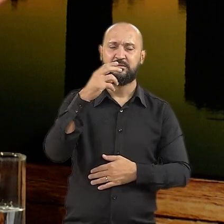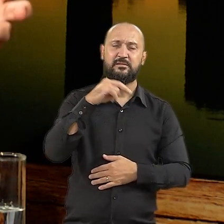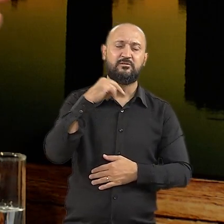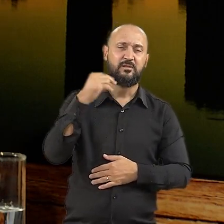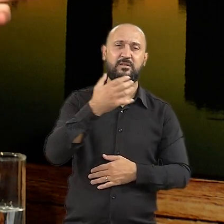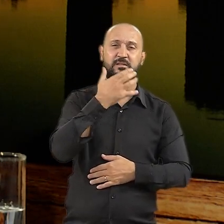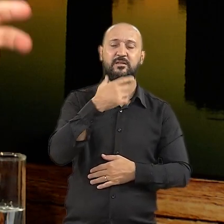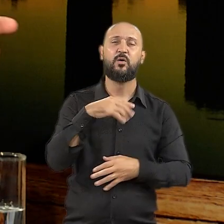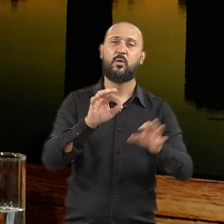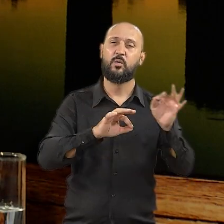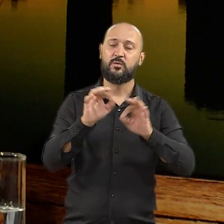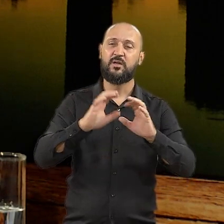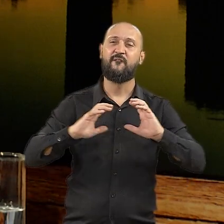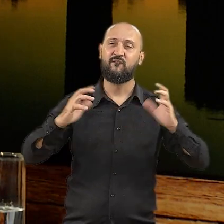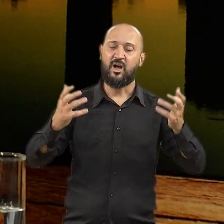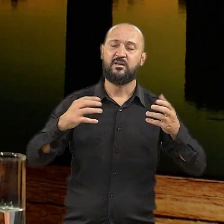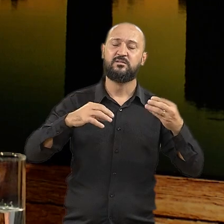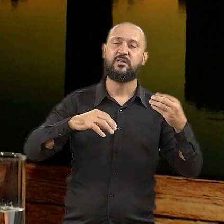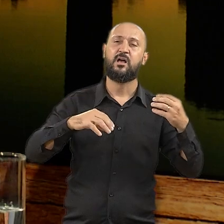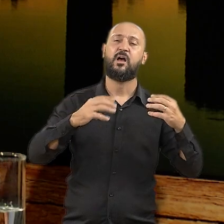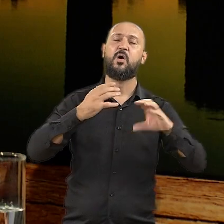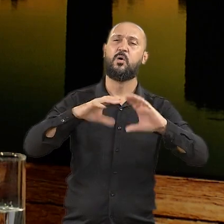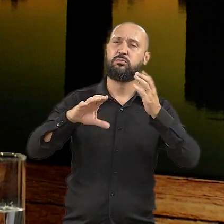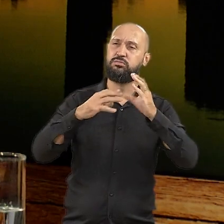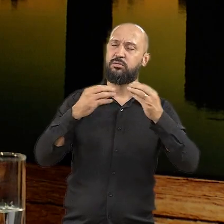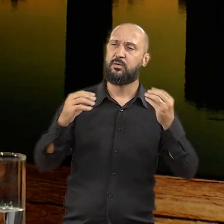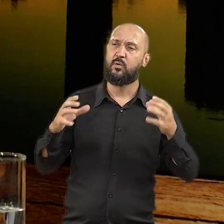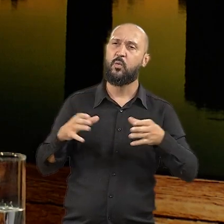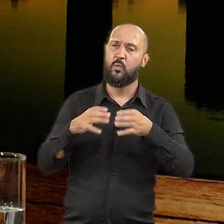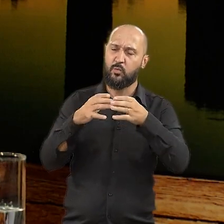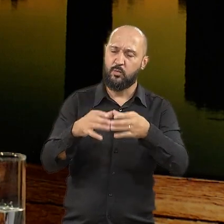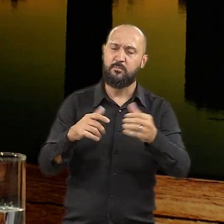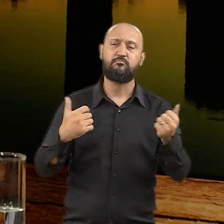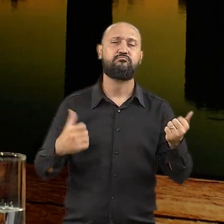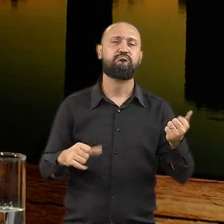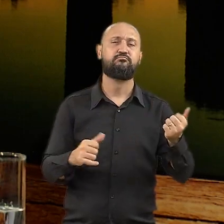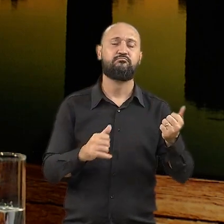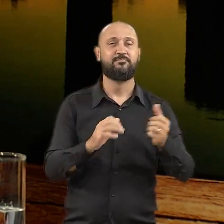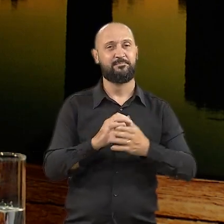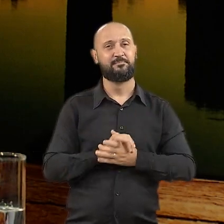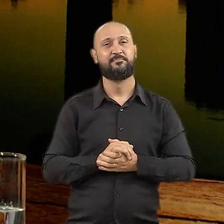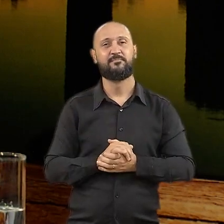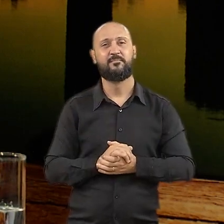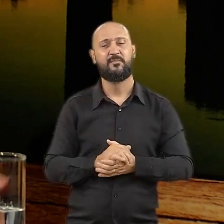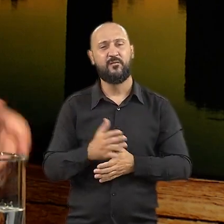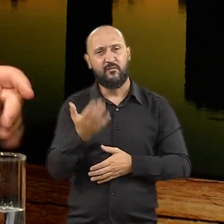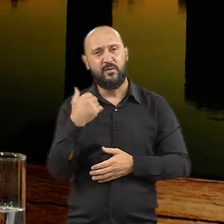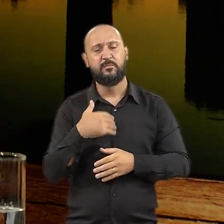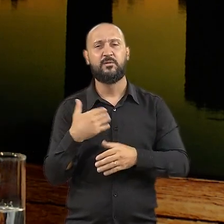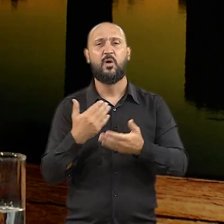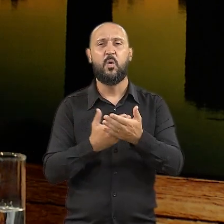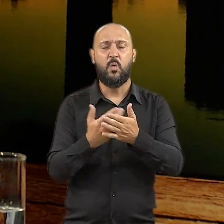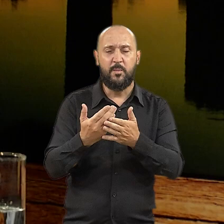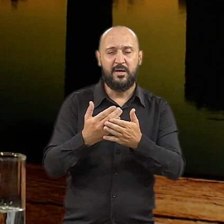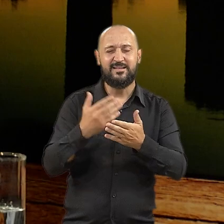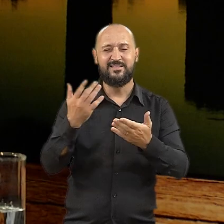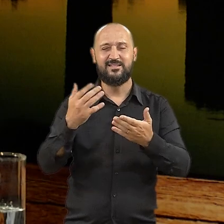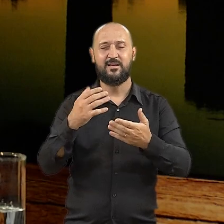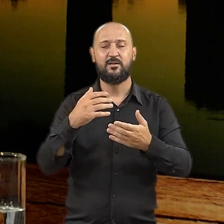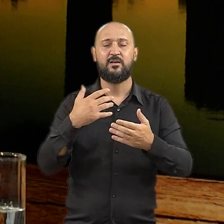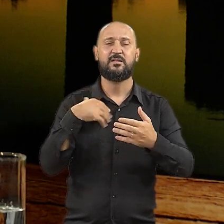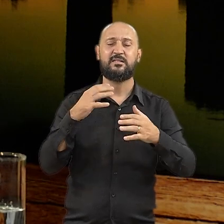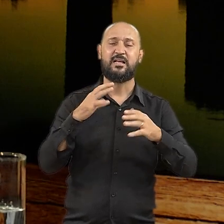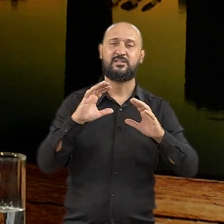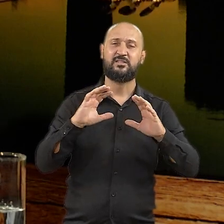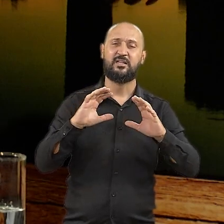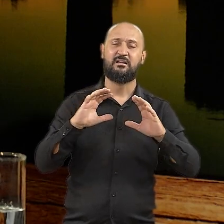organizei a festa de fim de anos dele, a parte musical, levei uma turma para tocar lá. E aí, vamos, no começo do ano, então, depois